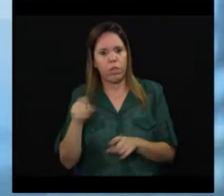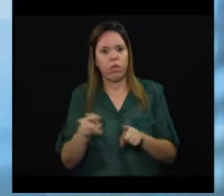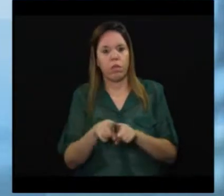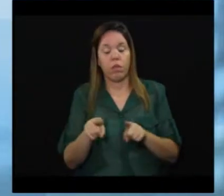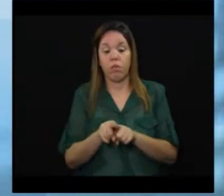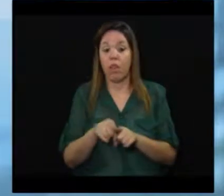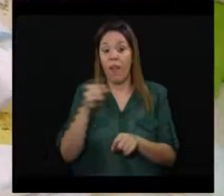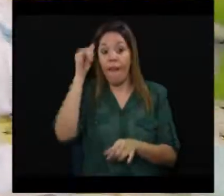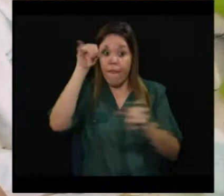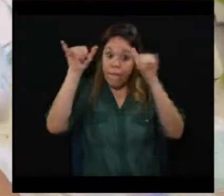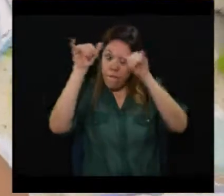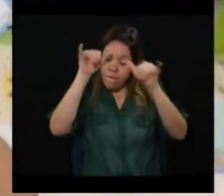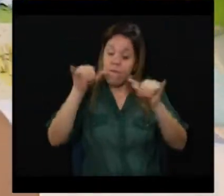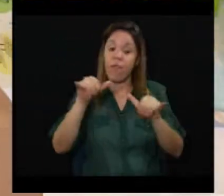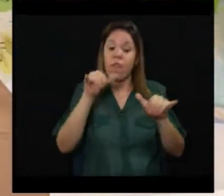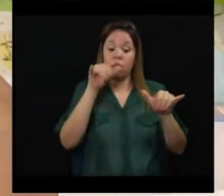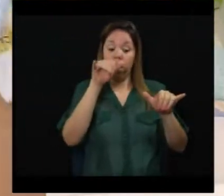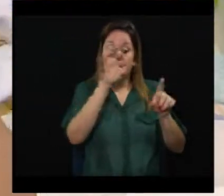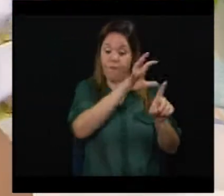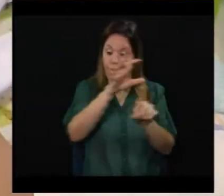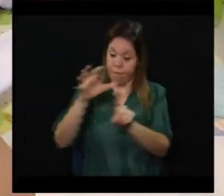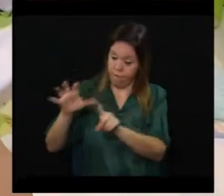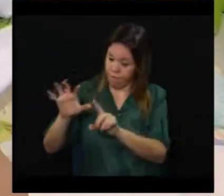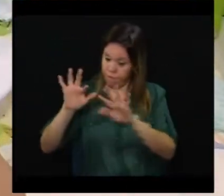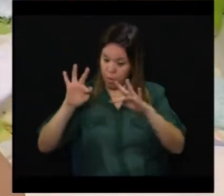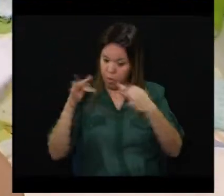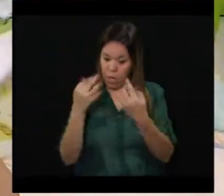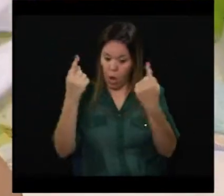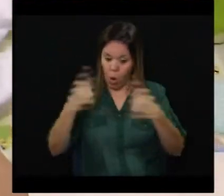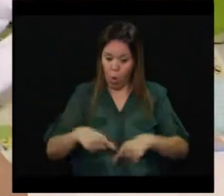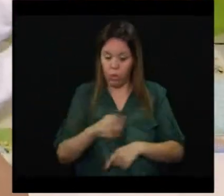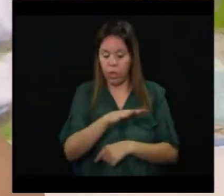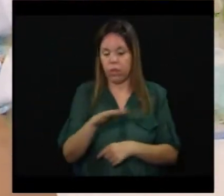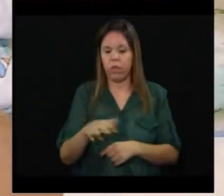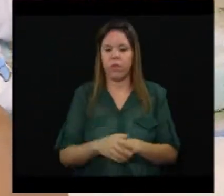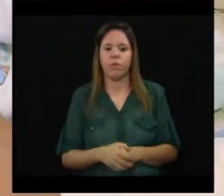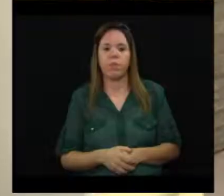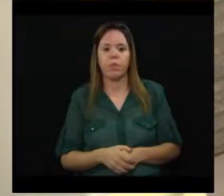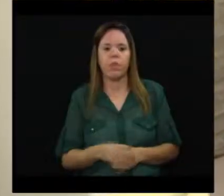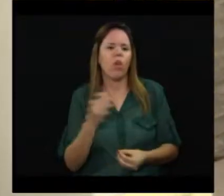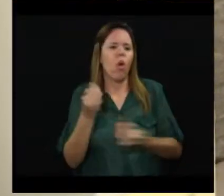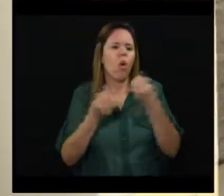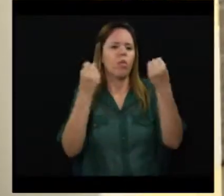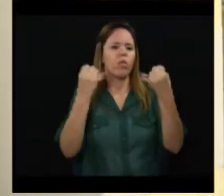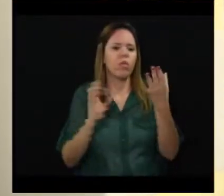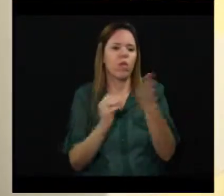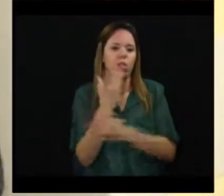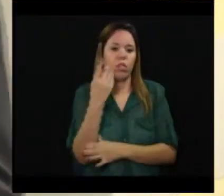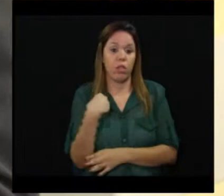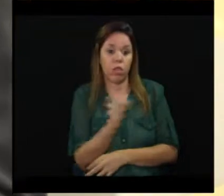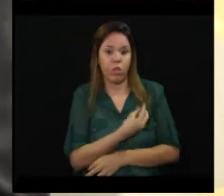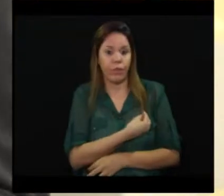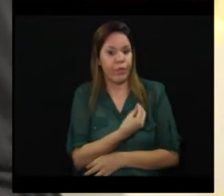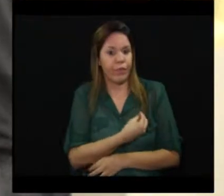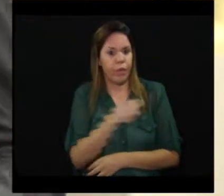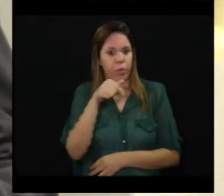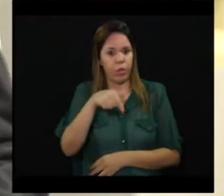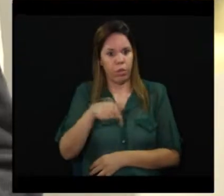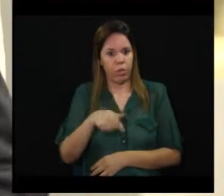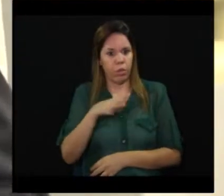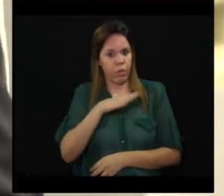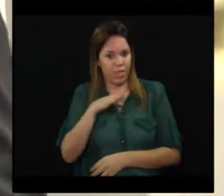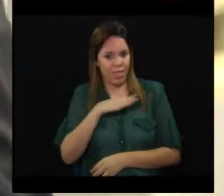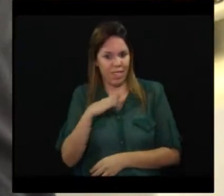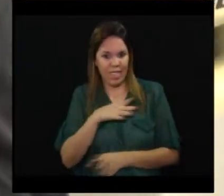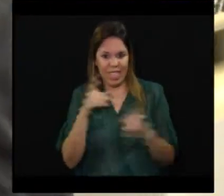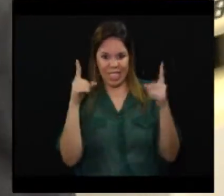da alienação parental em Campinas. O parlamentar explicou como surgiu a matéria. Nós vivemos uma cidade complexa,